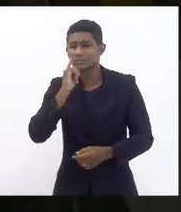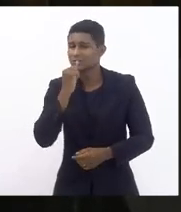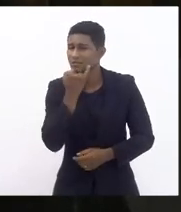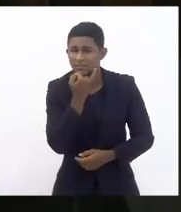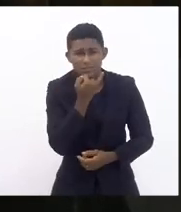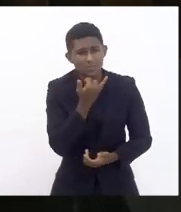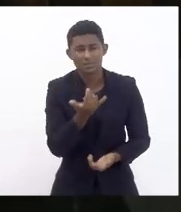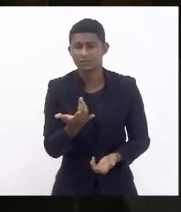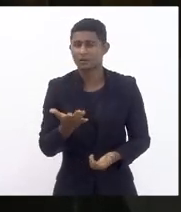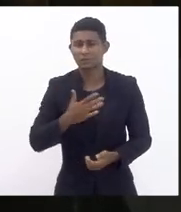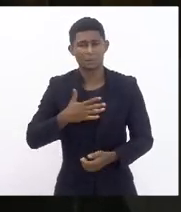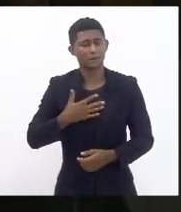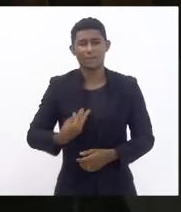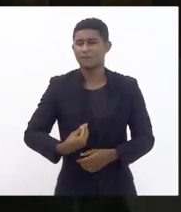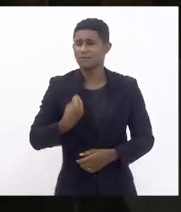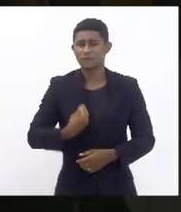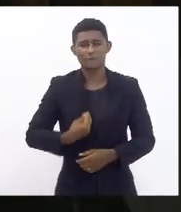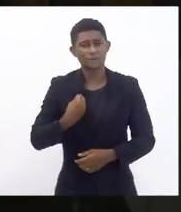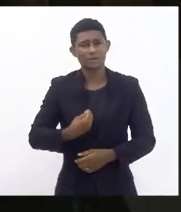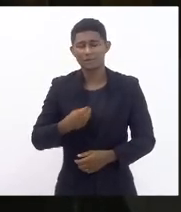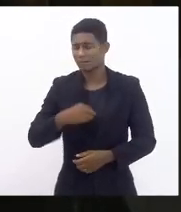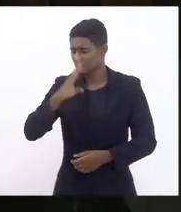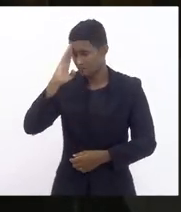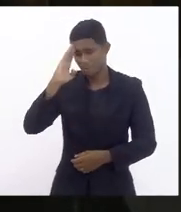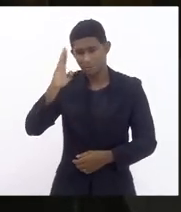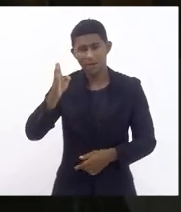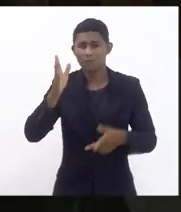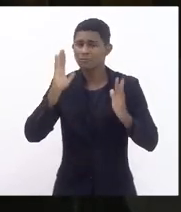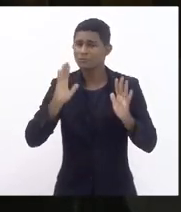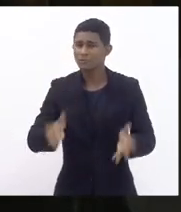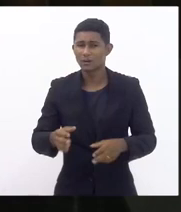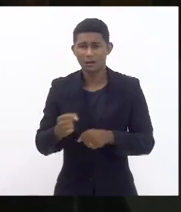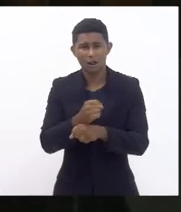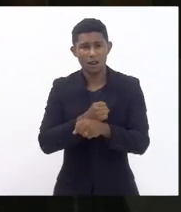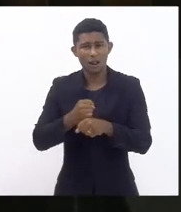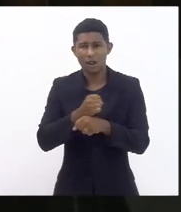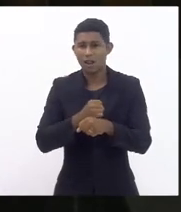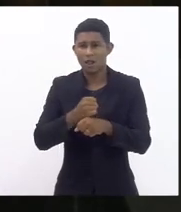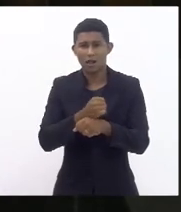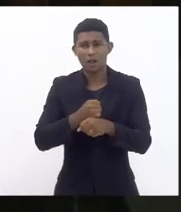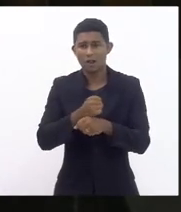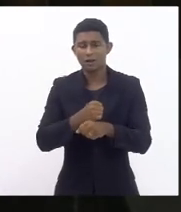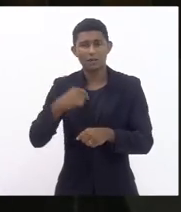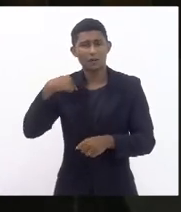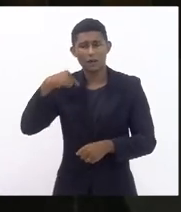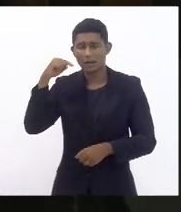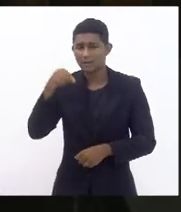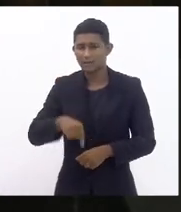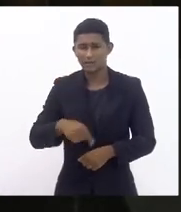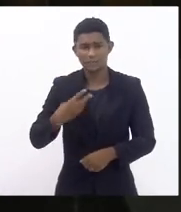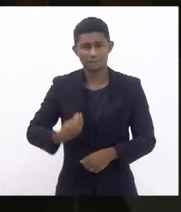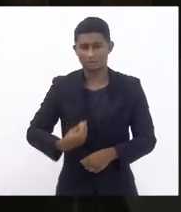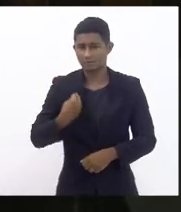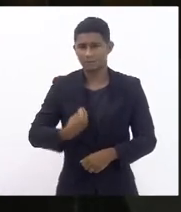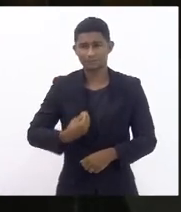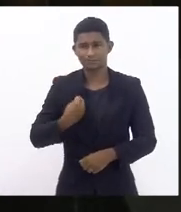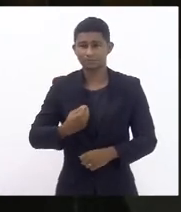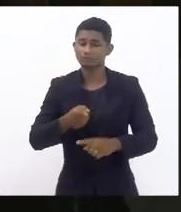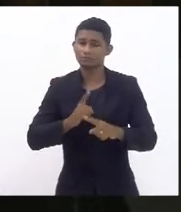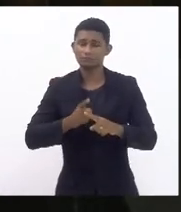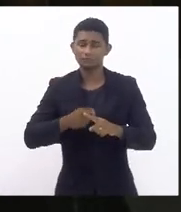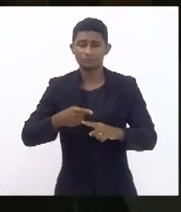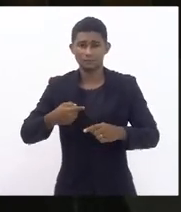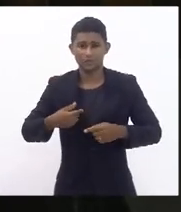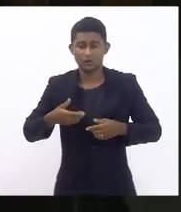eu tenha vivido ao longo desse tanto tempo que eu estou aqui na face da Terra, porque nasci quando